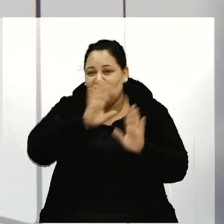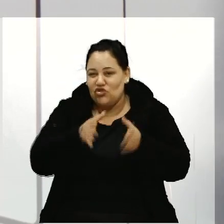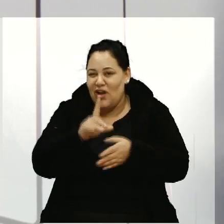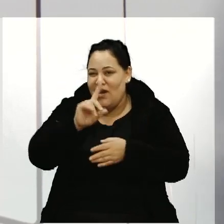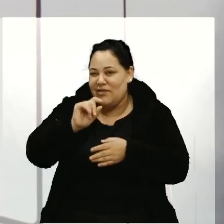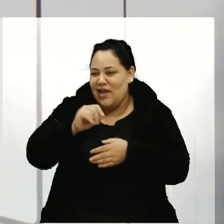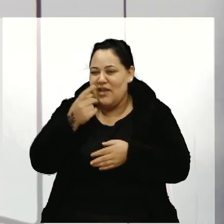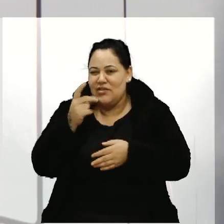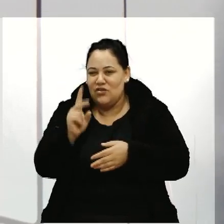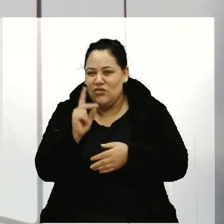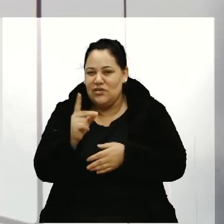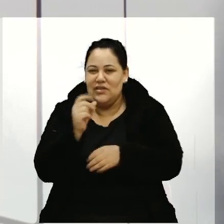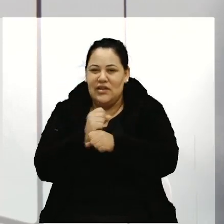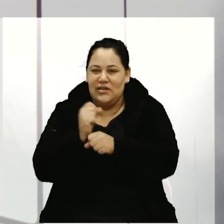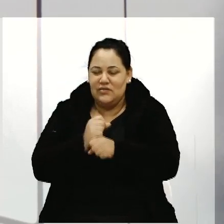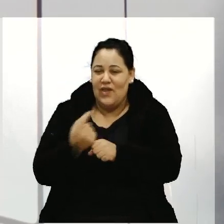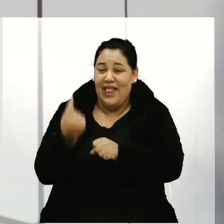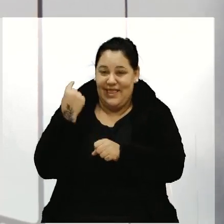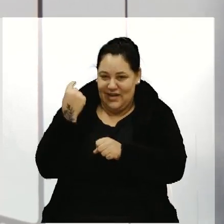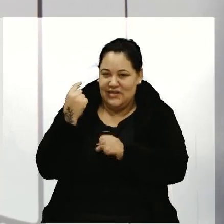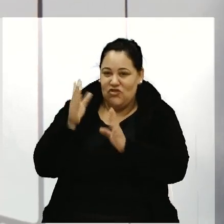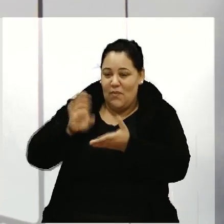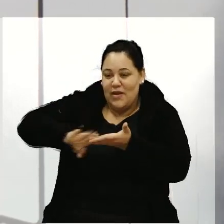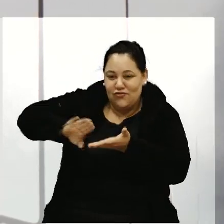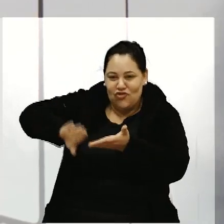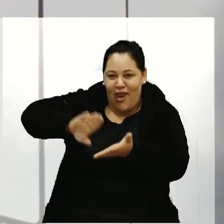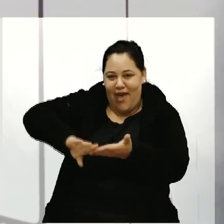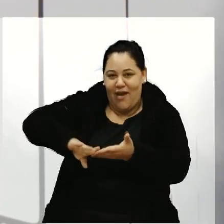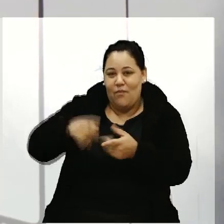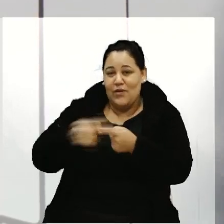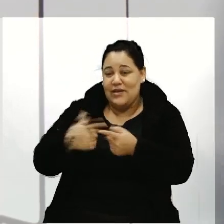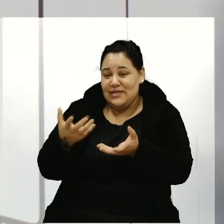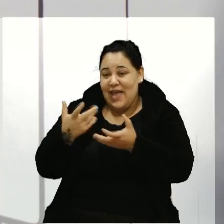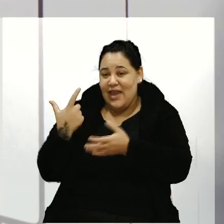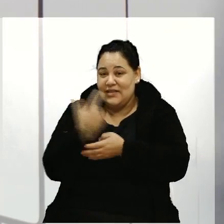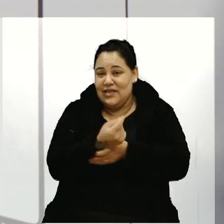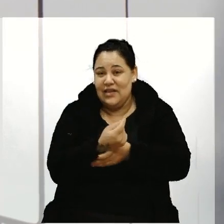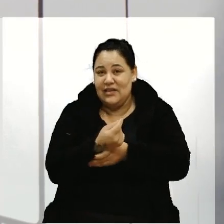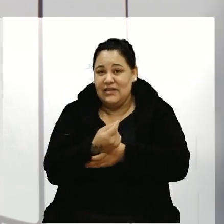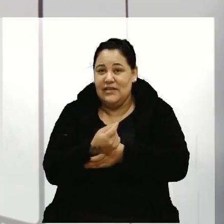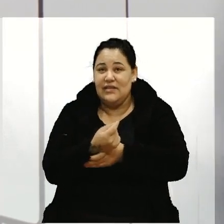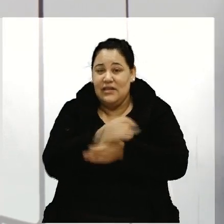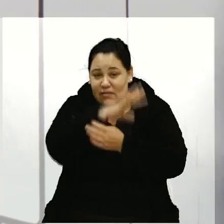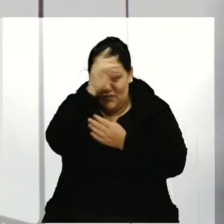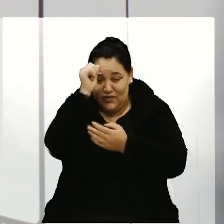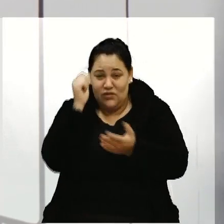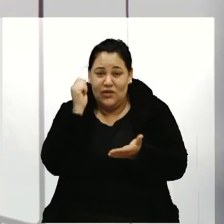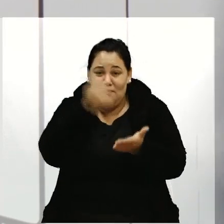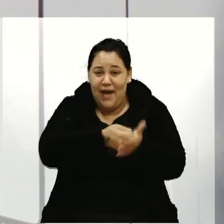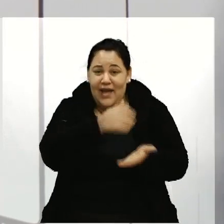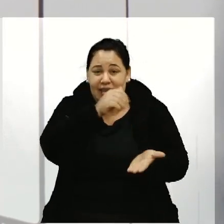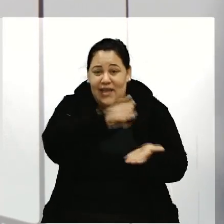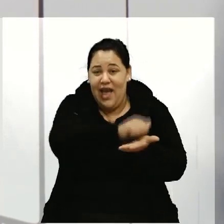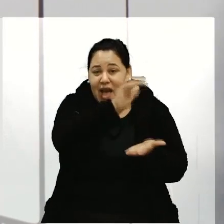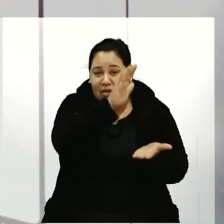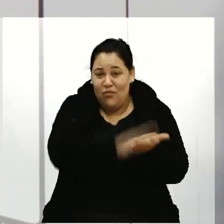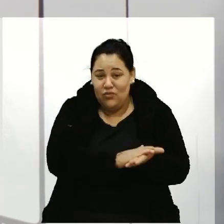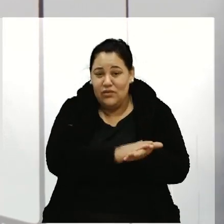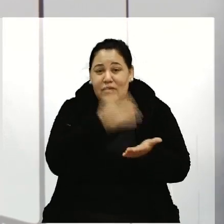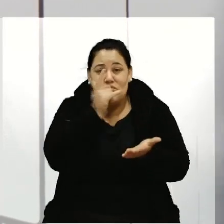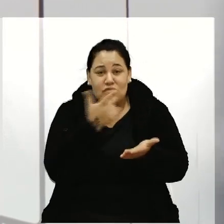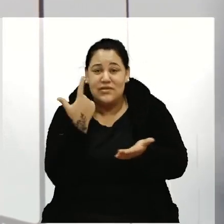anos atrás para ser retirado. Então eles querem sair, que a prefeitura indenize eles de uma vez, para eles saírem e poderem sair de lá,